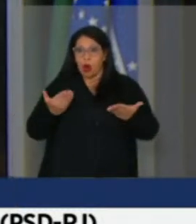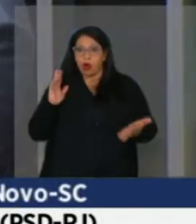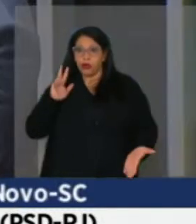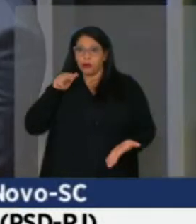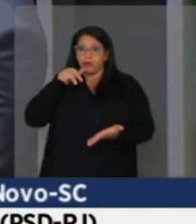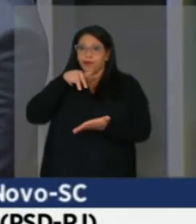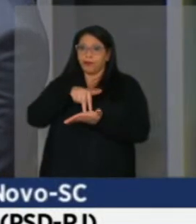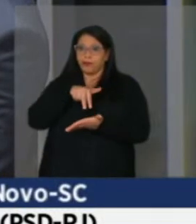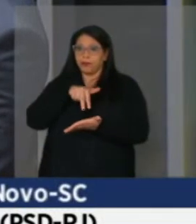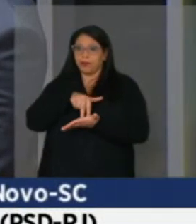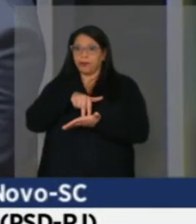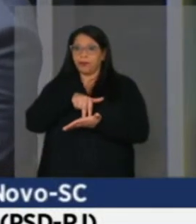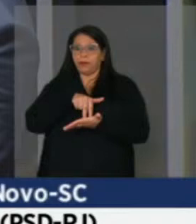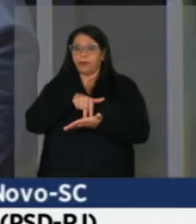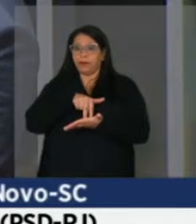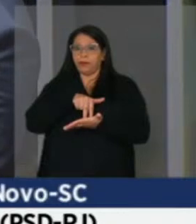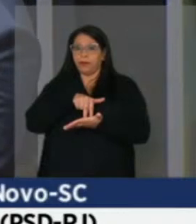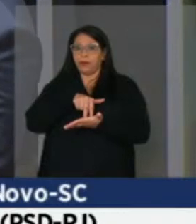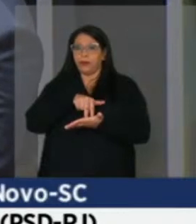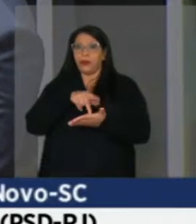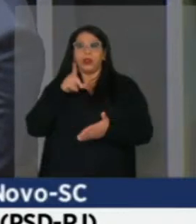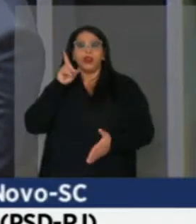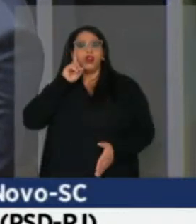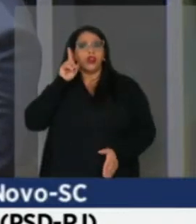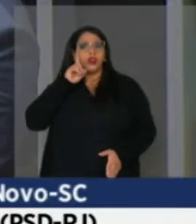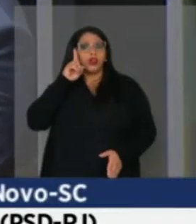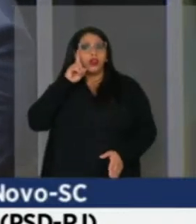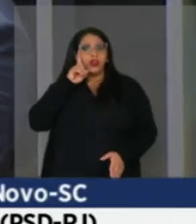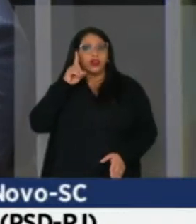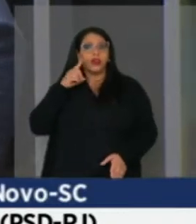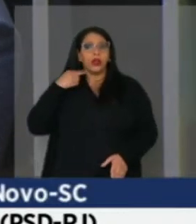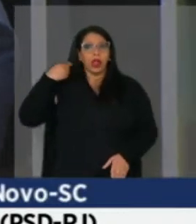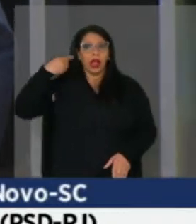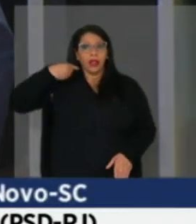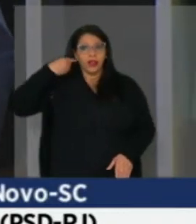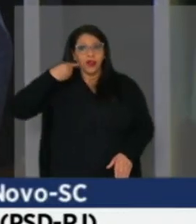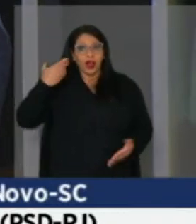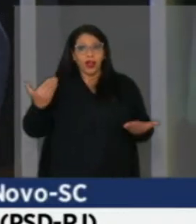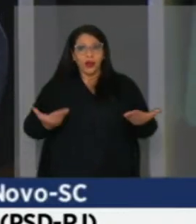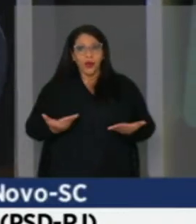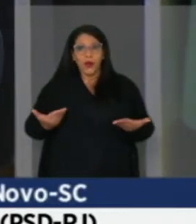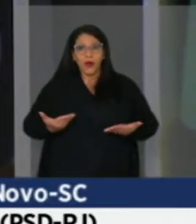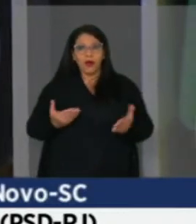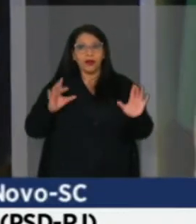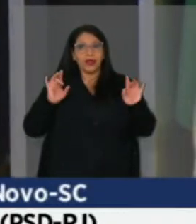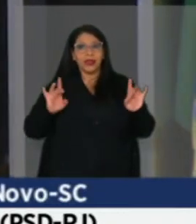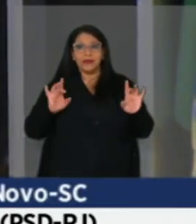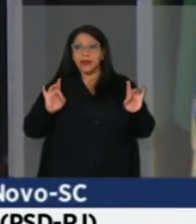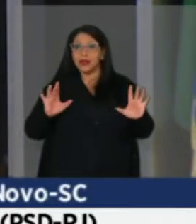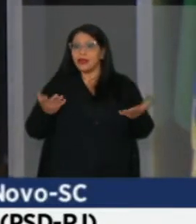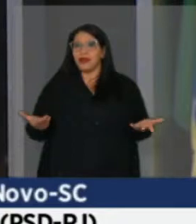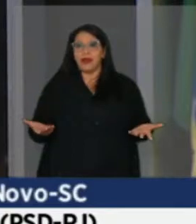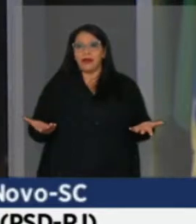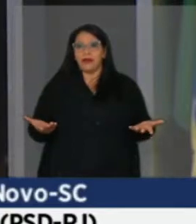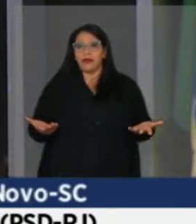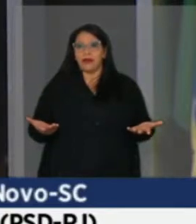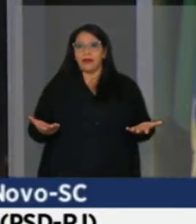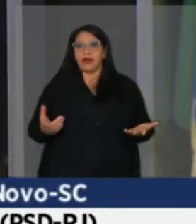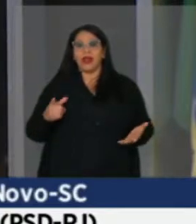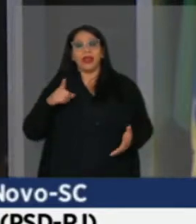tribuna no dia do advogado, como bem disse a defesa. Para mim, tem